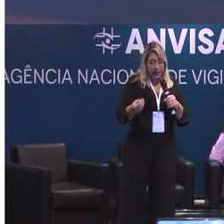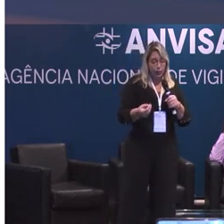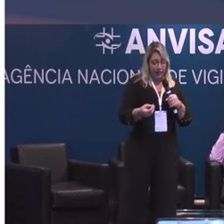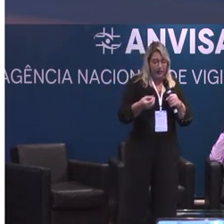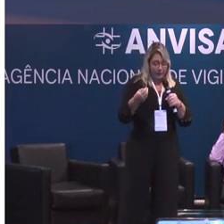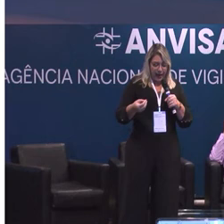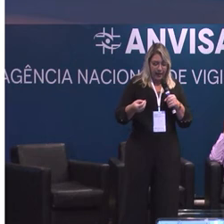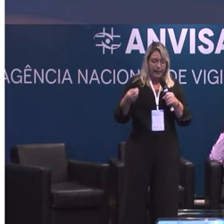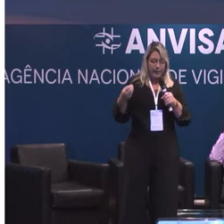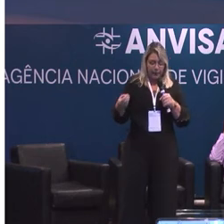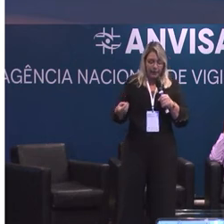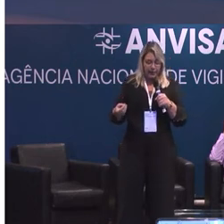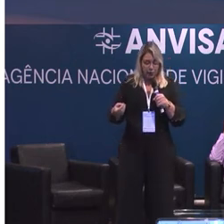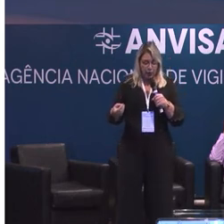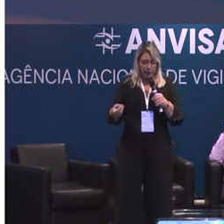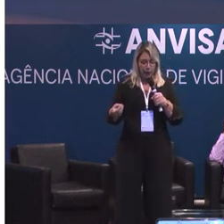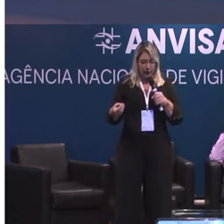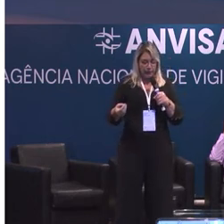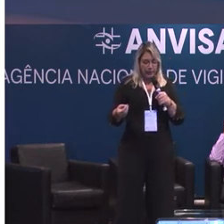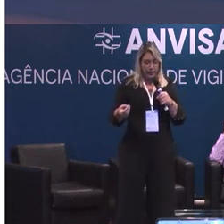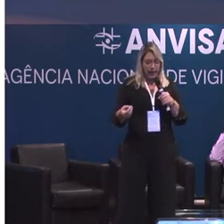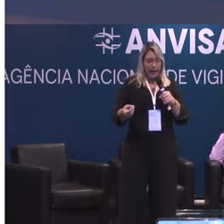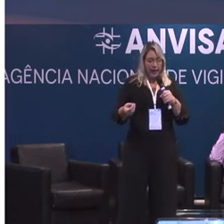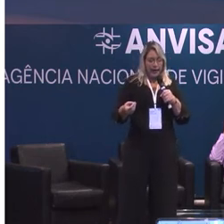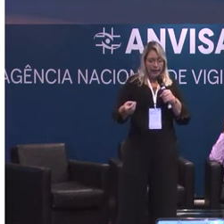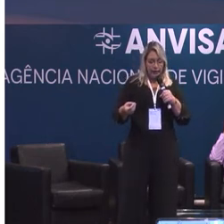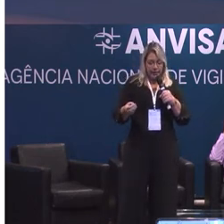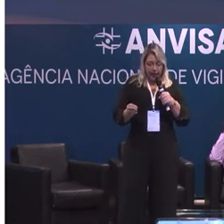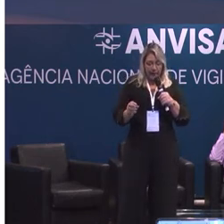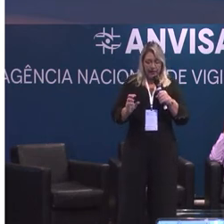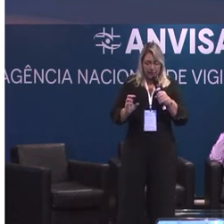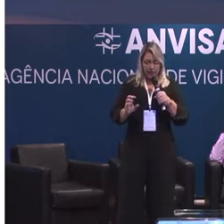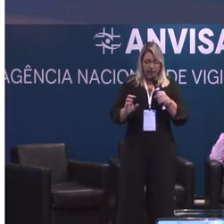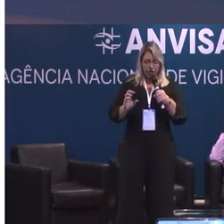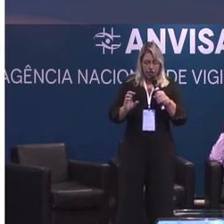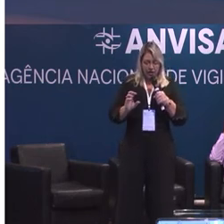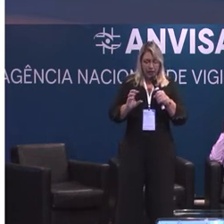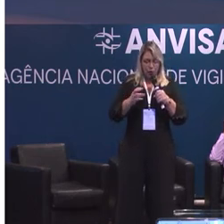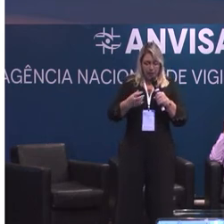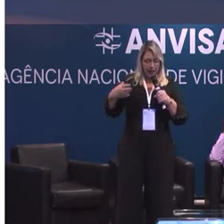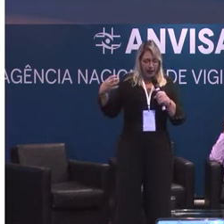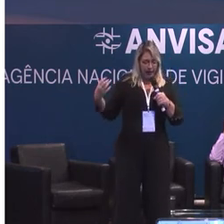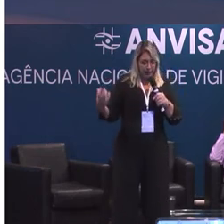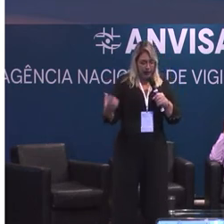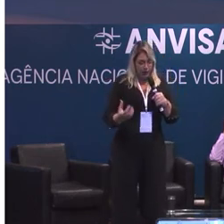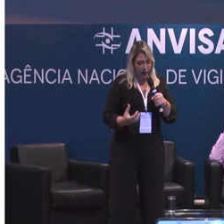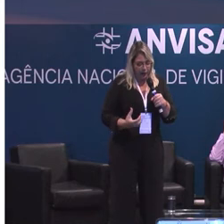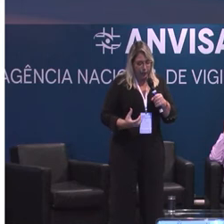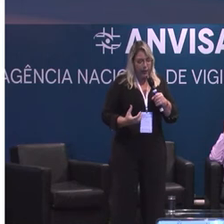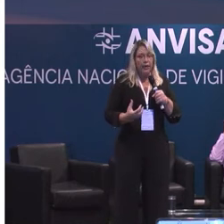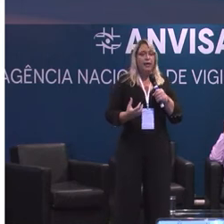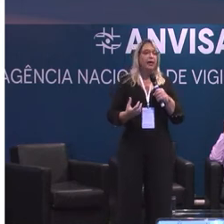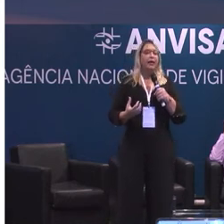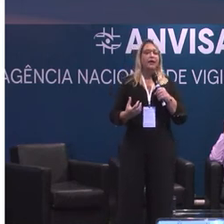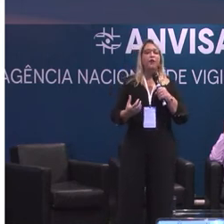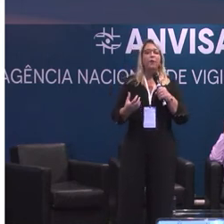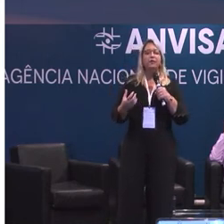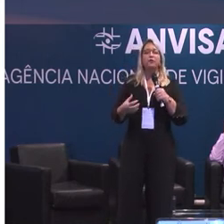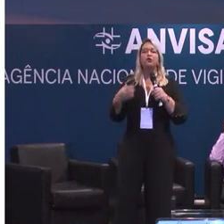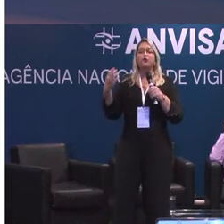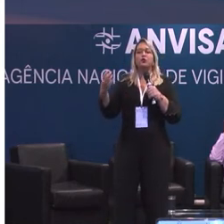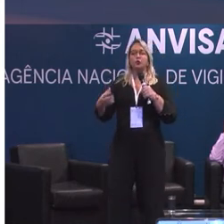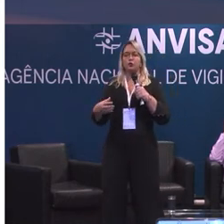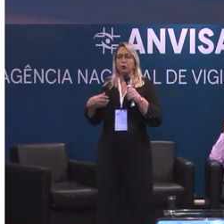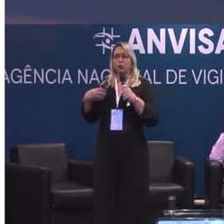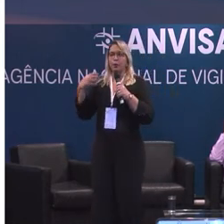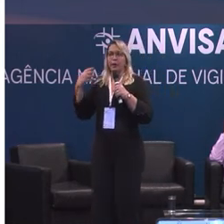exígua das práticas colaborativas, né? Então, assim, é preciso que a gente compartilhe, de fato, informações sobre os